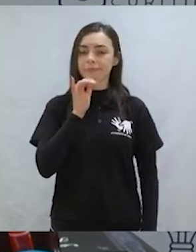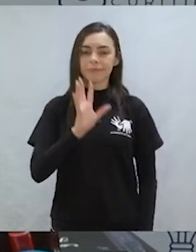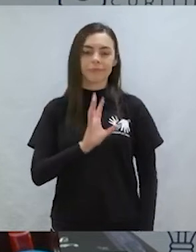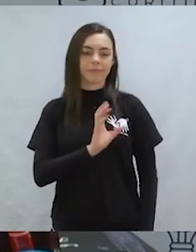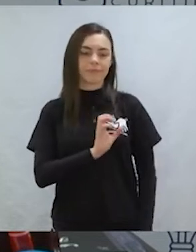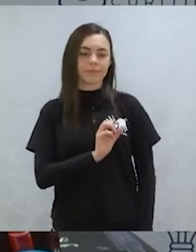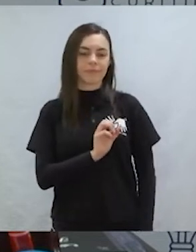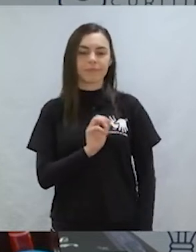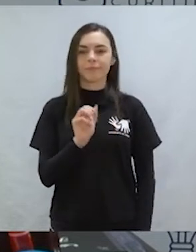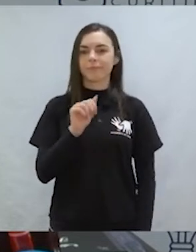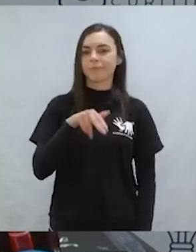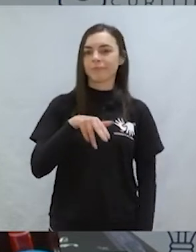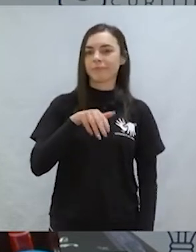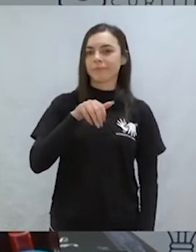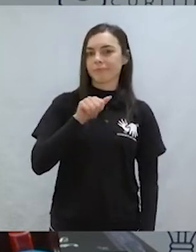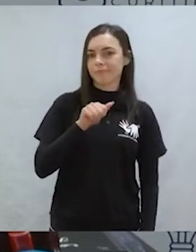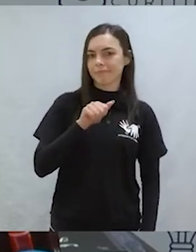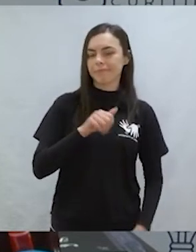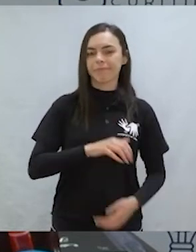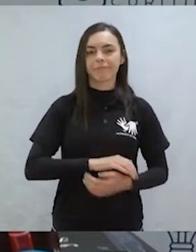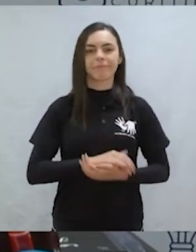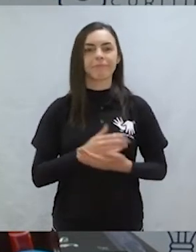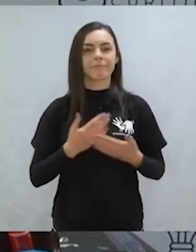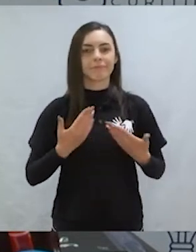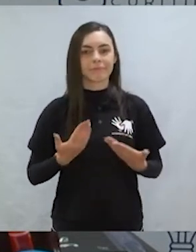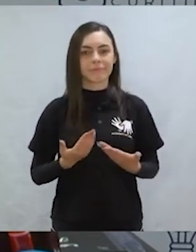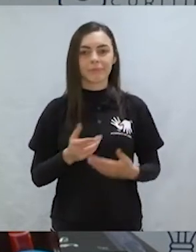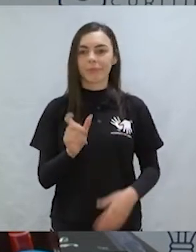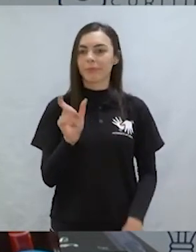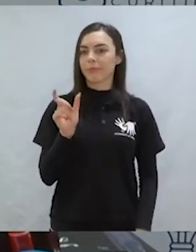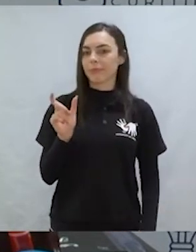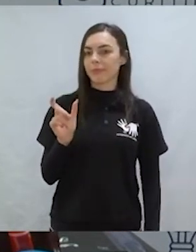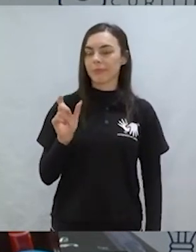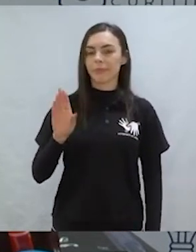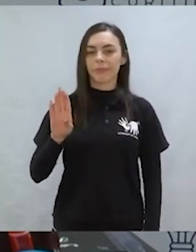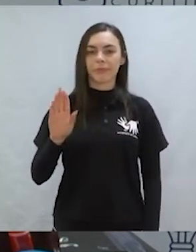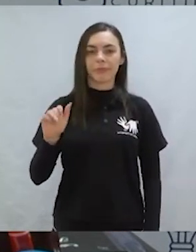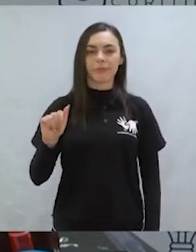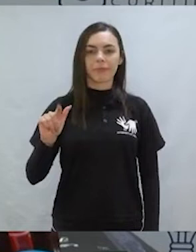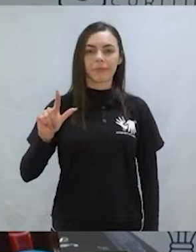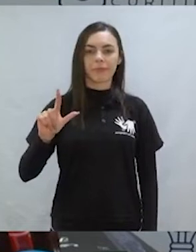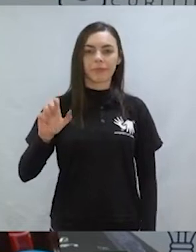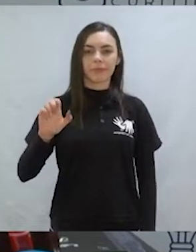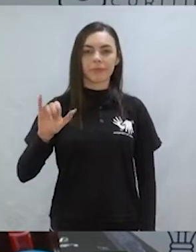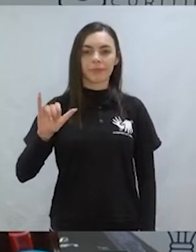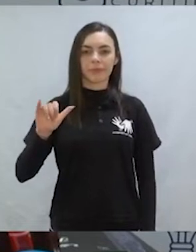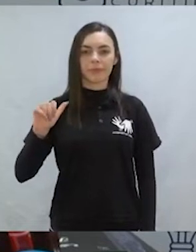A. A de amor, Diana. Então, formamos a palavra